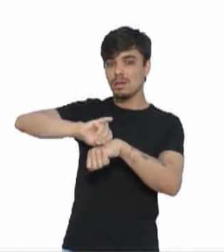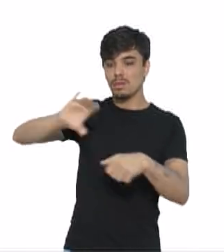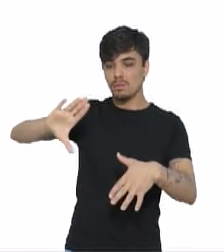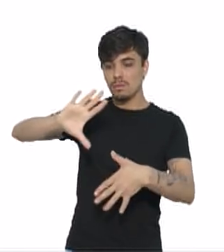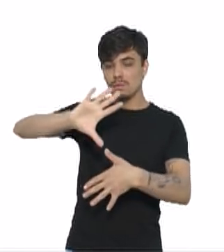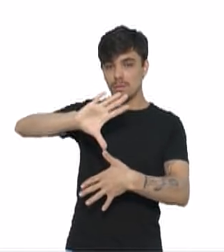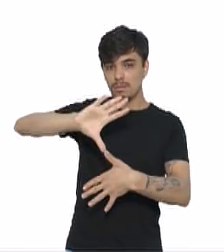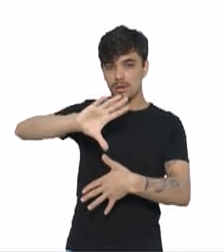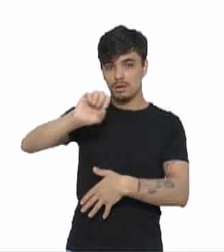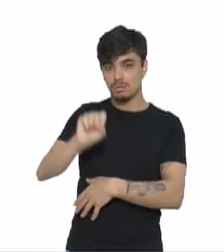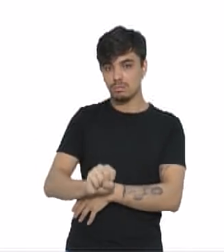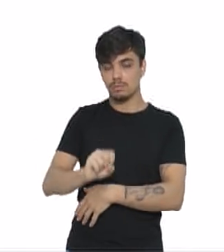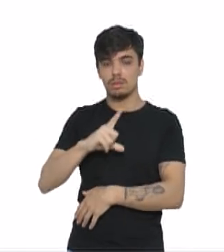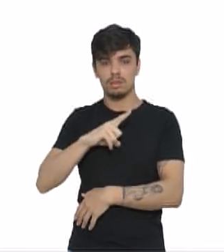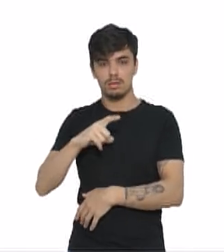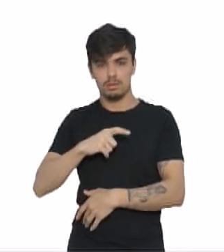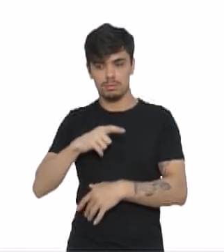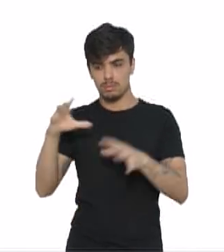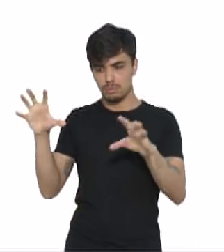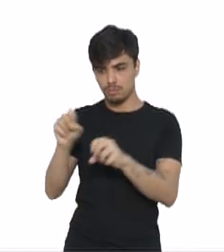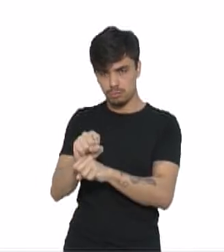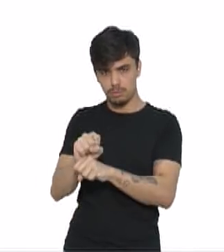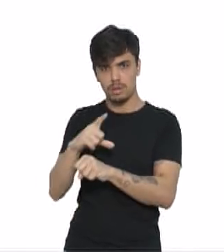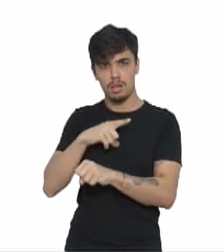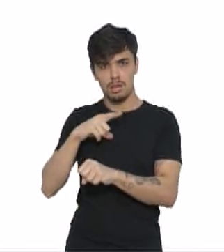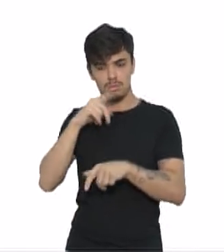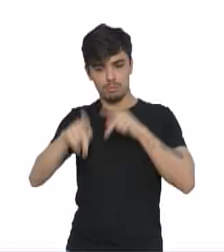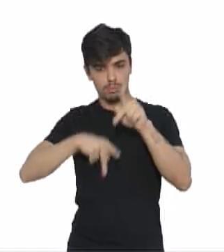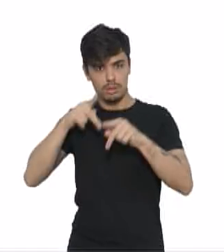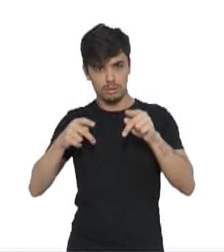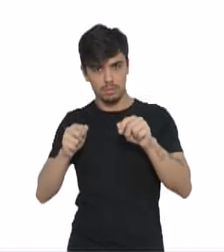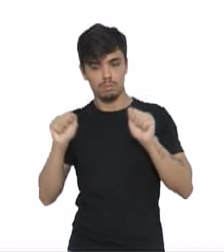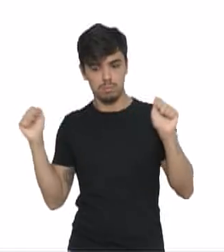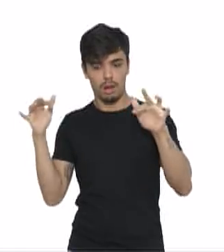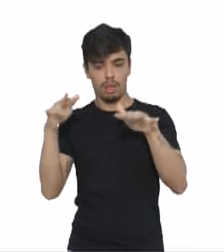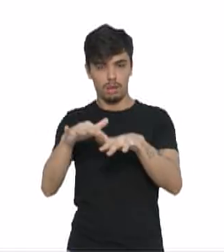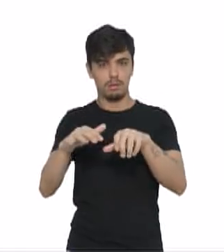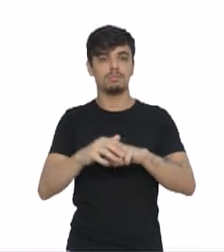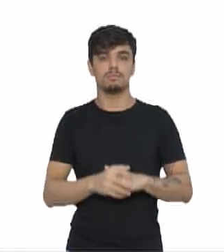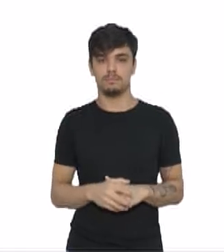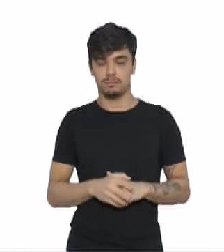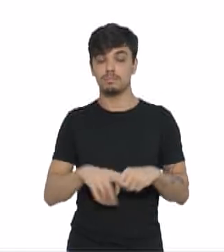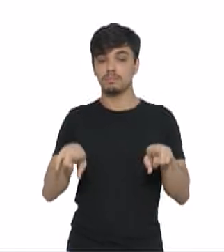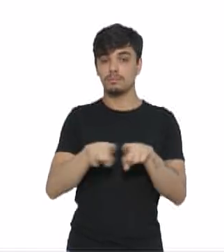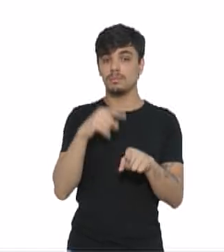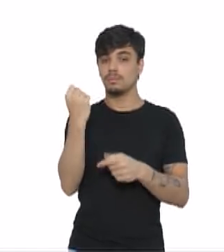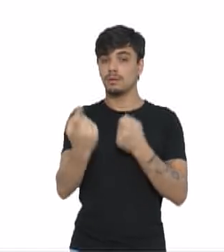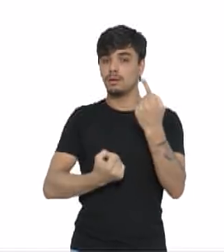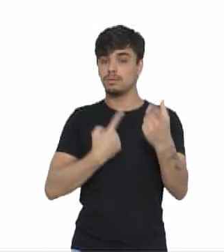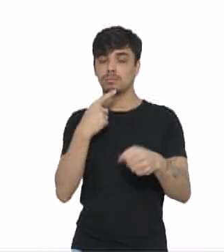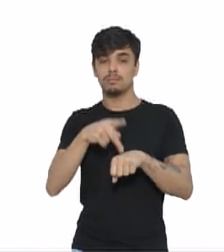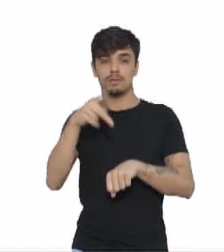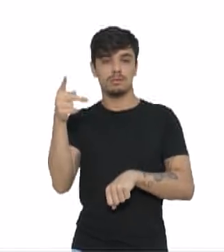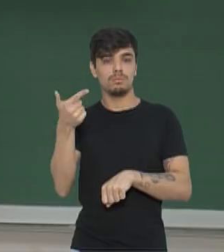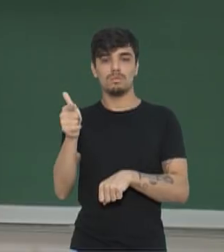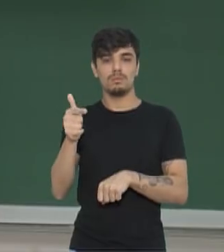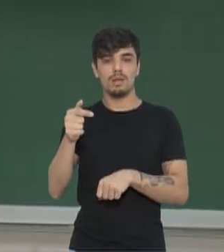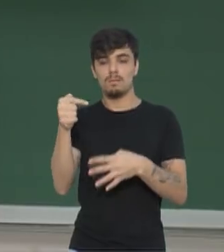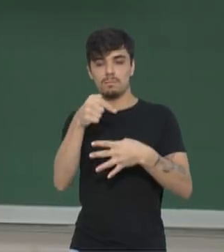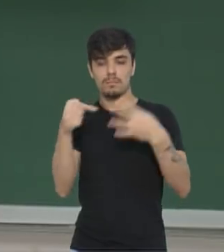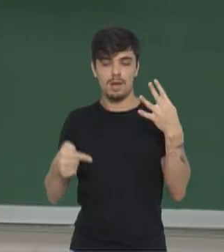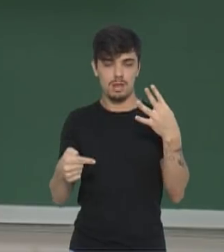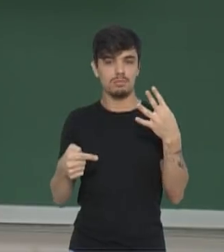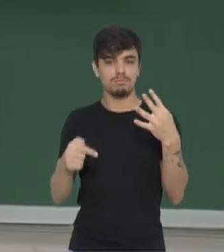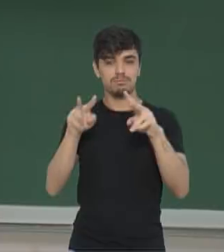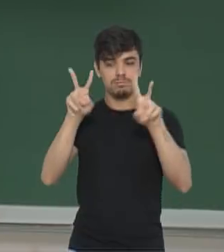mais escura, já tem uma população indígena muito mais dominante. Certo? Alguns países a gente nem tem dados sobre isso, como por exemplo